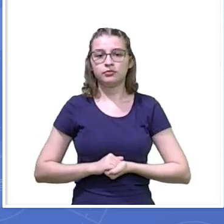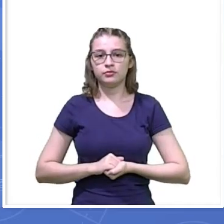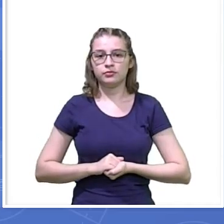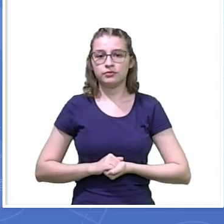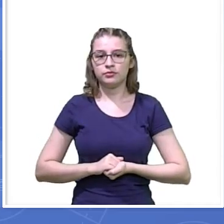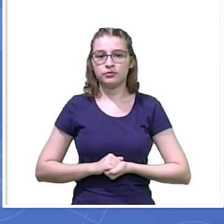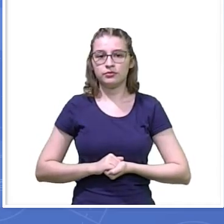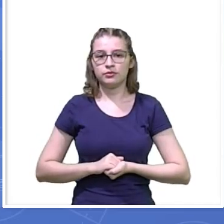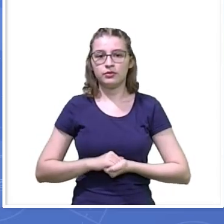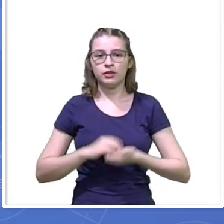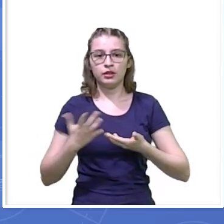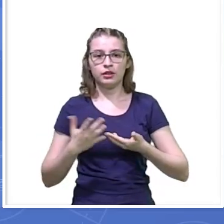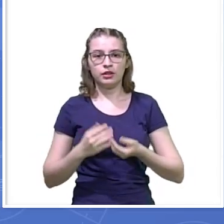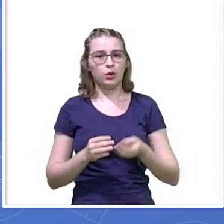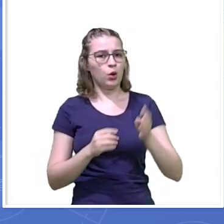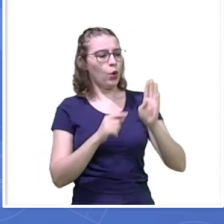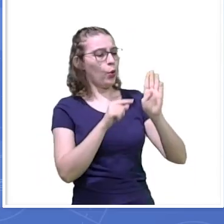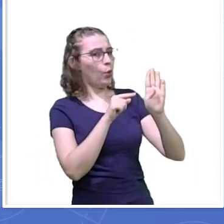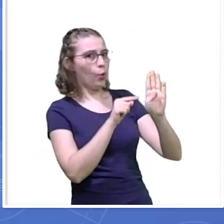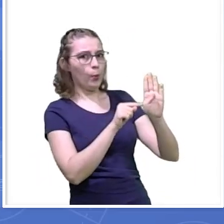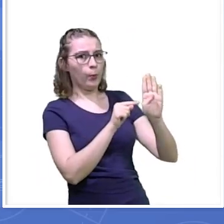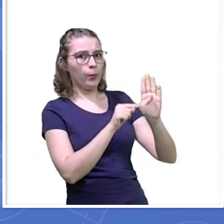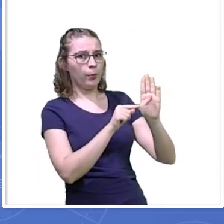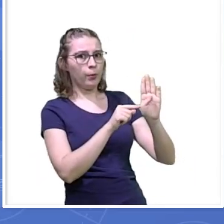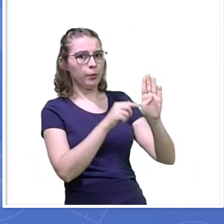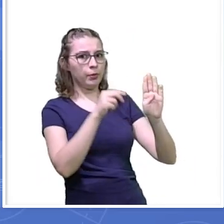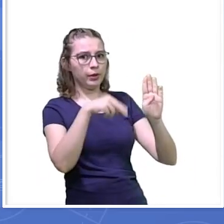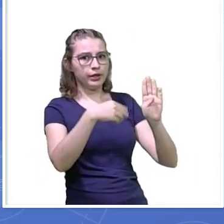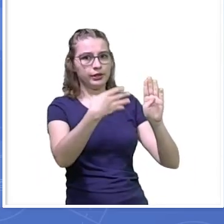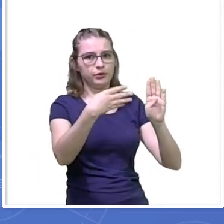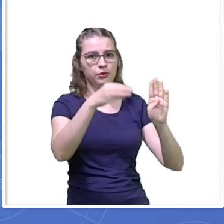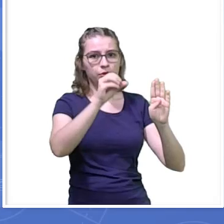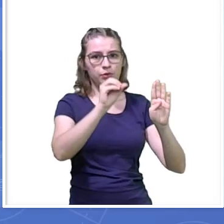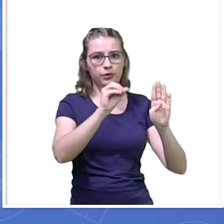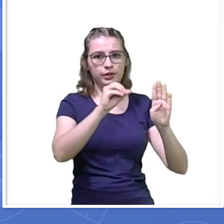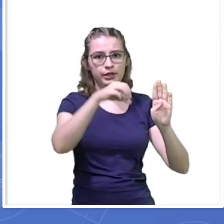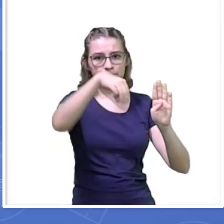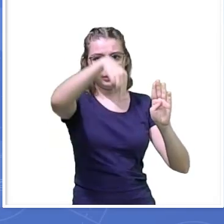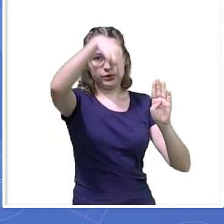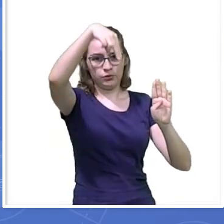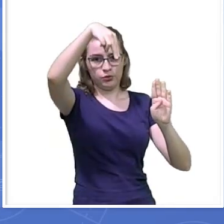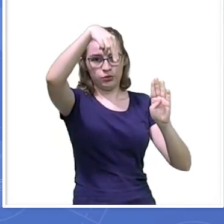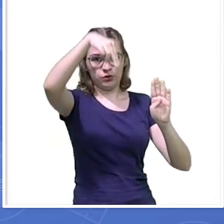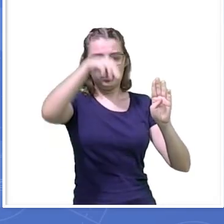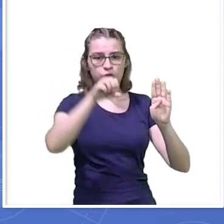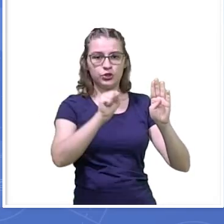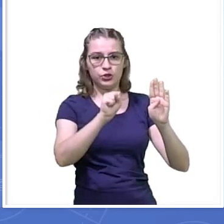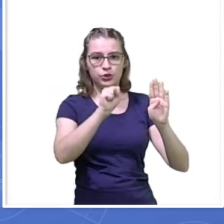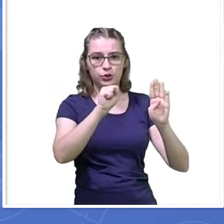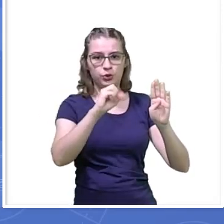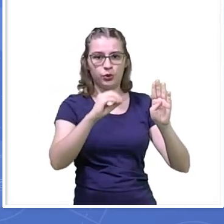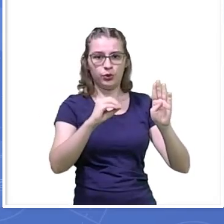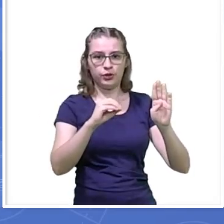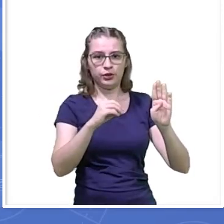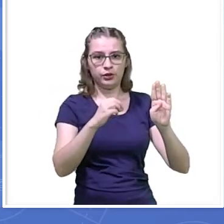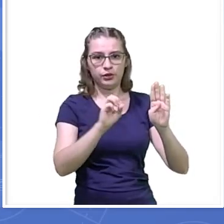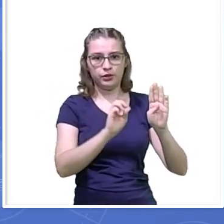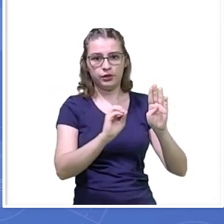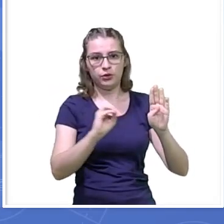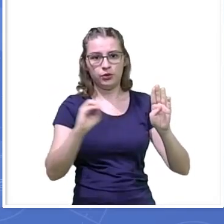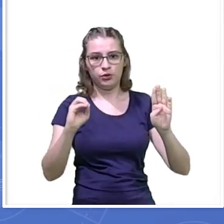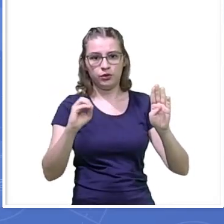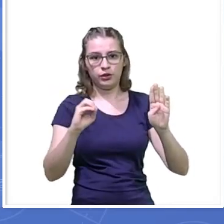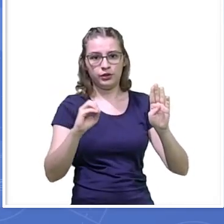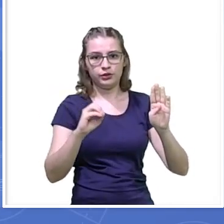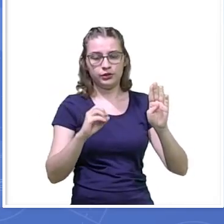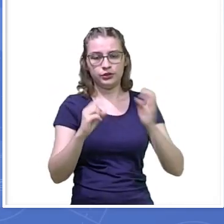B situa-se no paralelo 40 graus a norte e 80 graus a oeste de Greenwich. Letra B. O ponto C está situado a